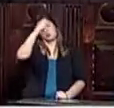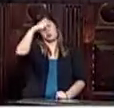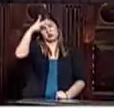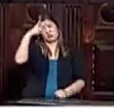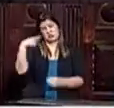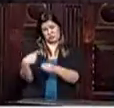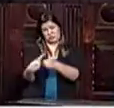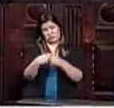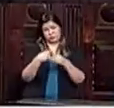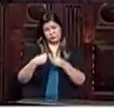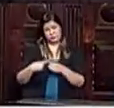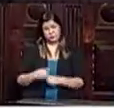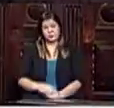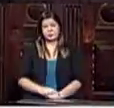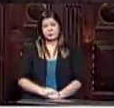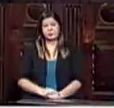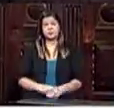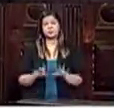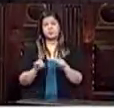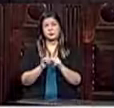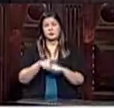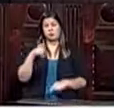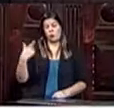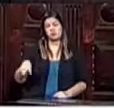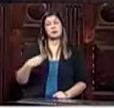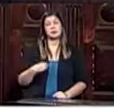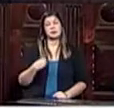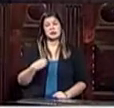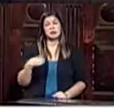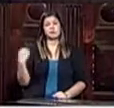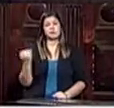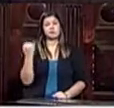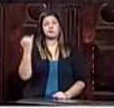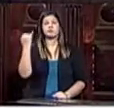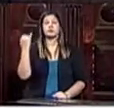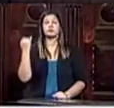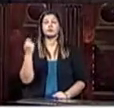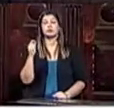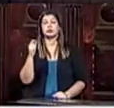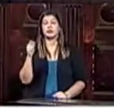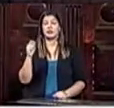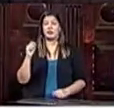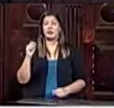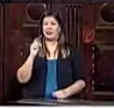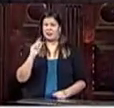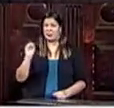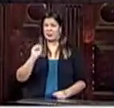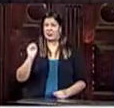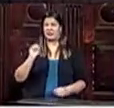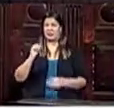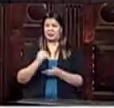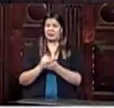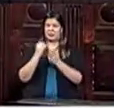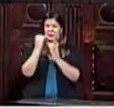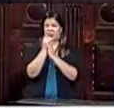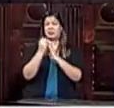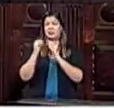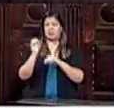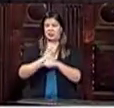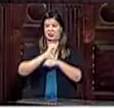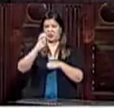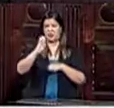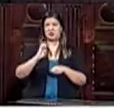municípios. Outra participação relevante foi o da Superintendente de Regulação Estadual,